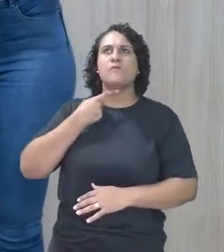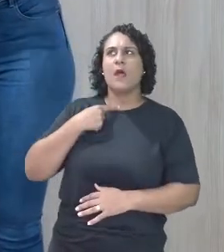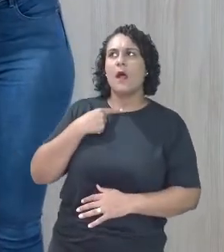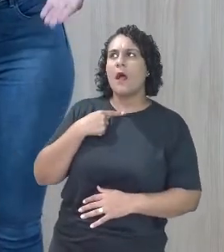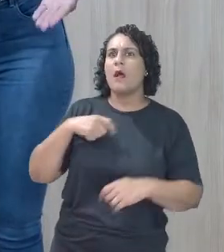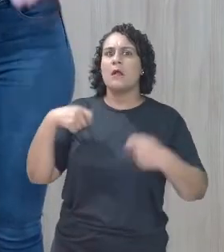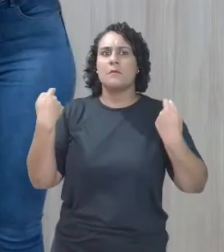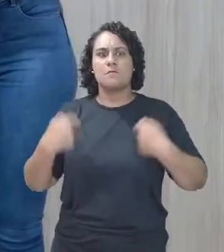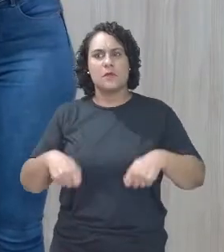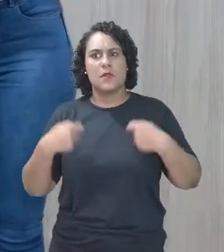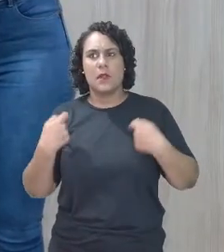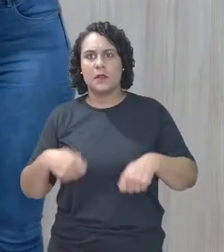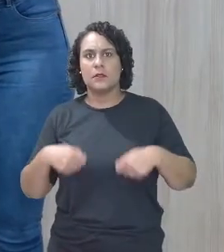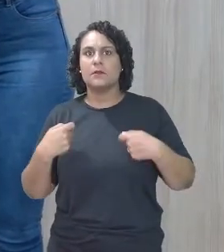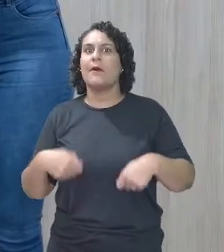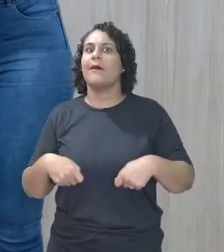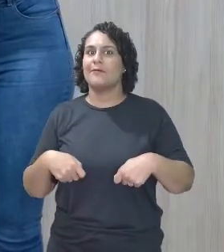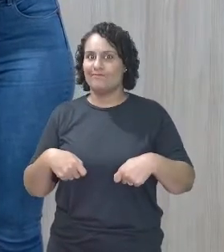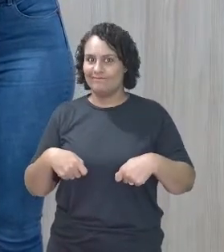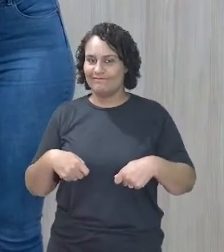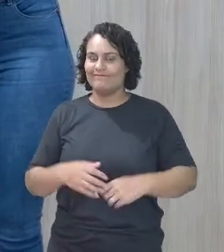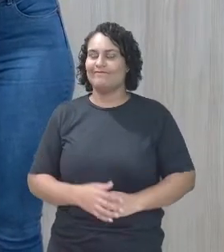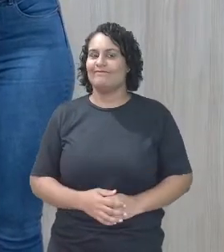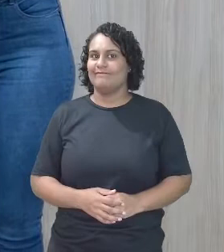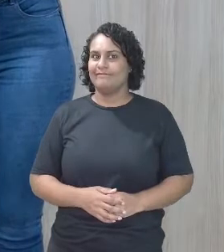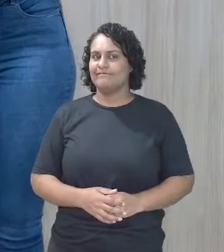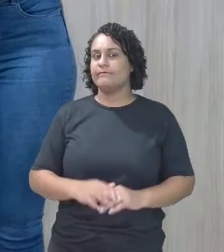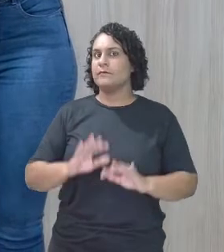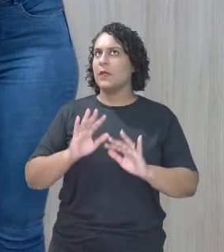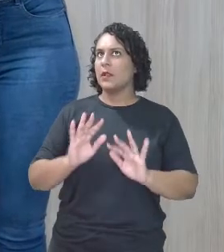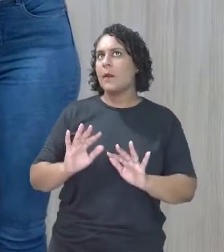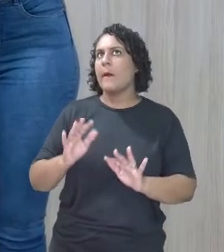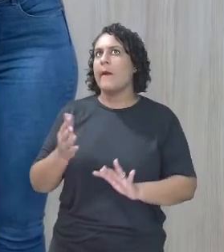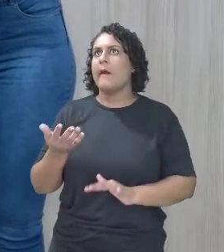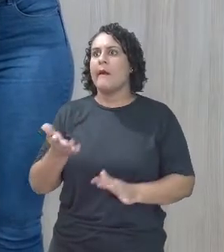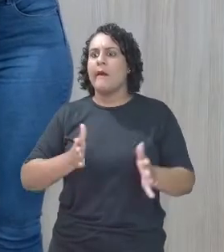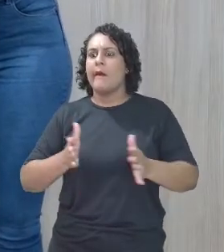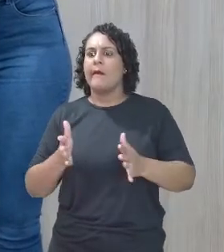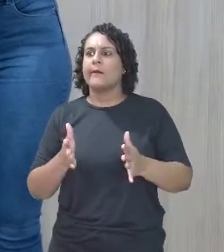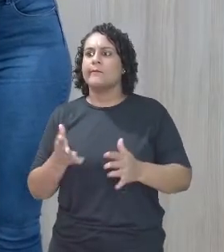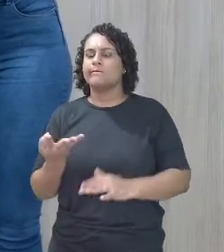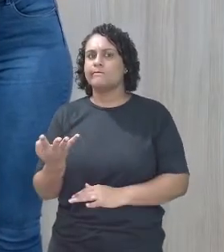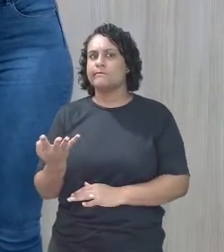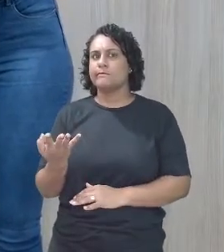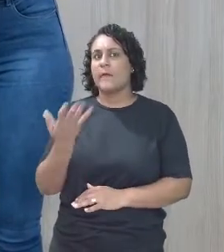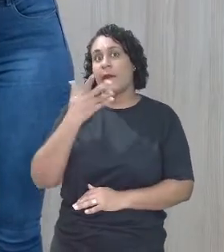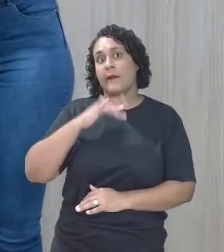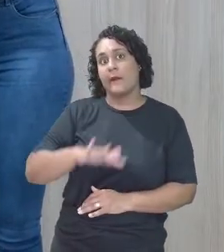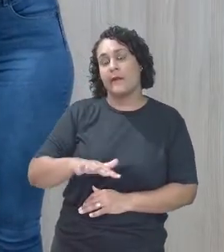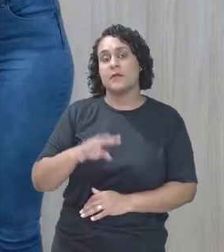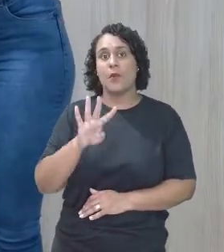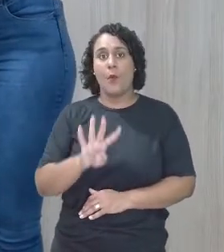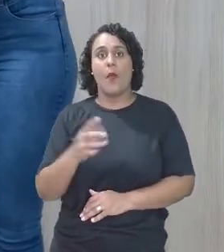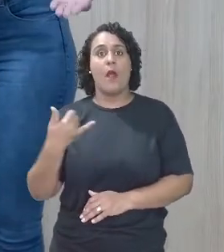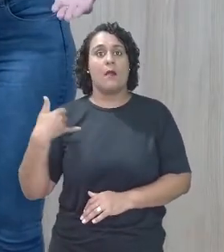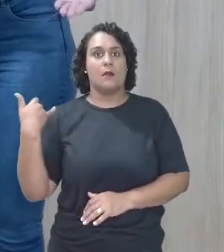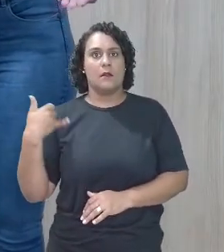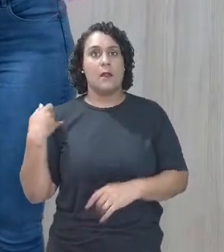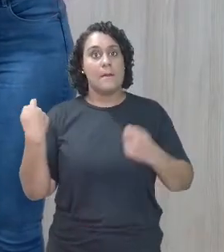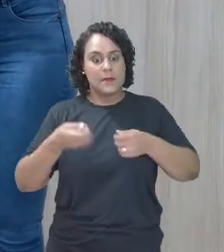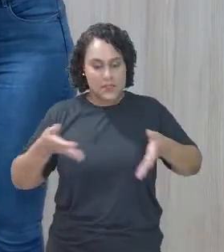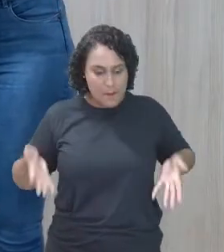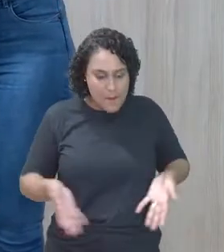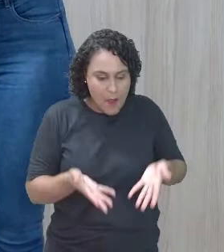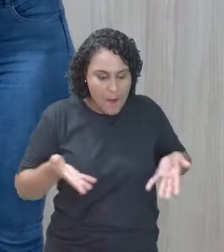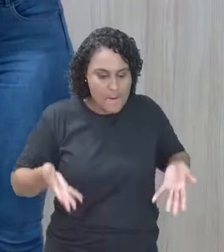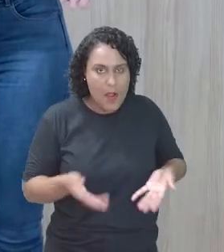nossas inclinações e nossas necessidades. Então, imaginem as crianças de 4 anos. Né? Elas precisam de estímulo